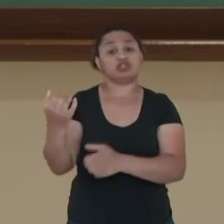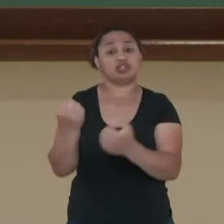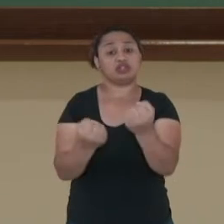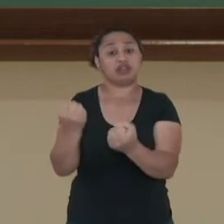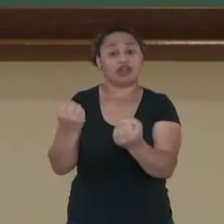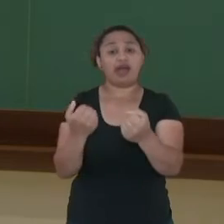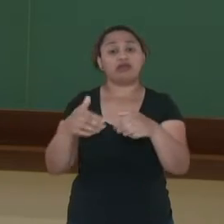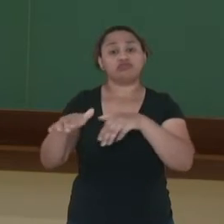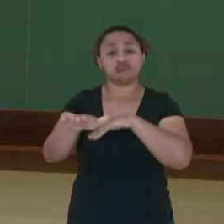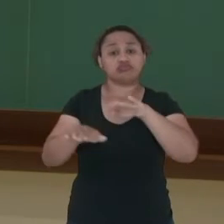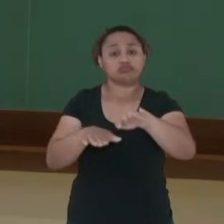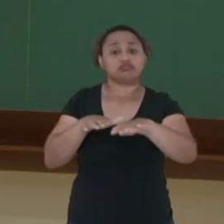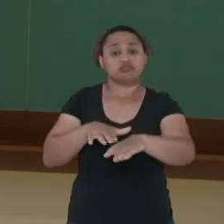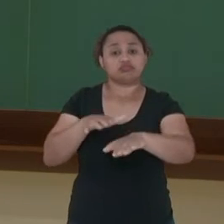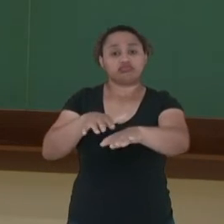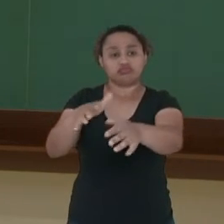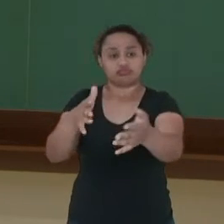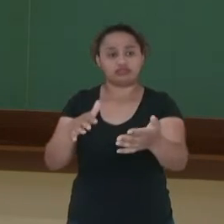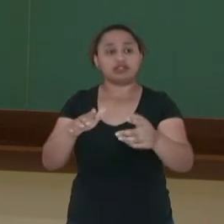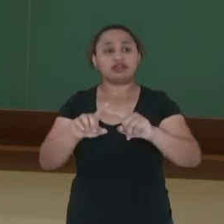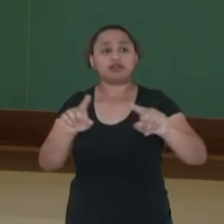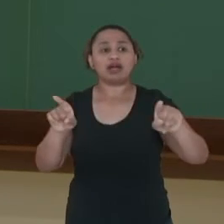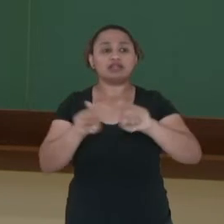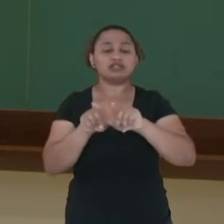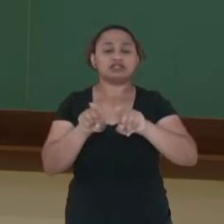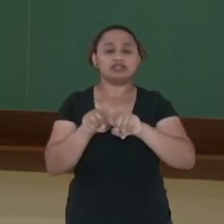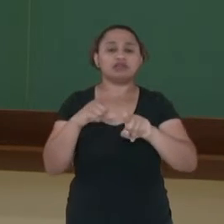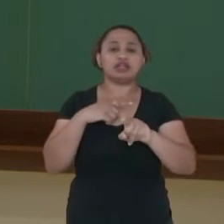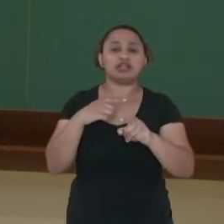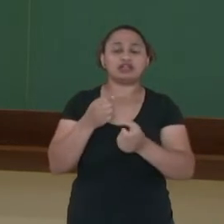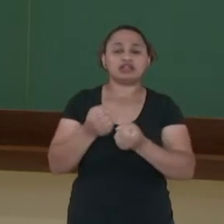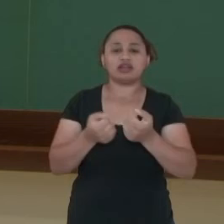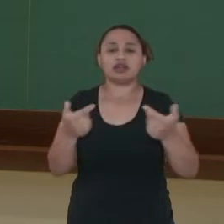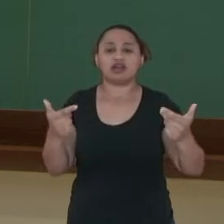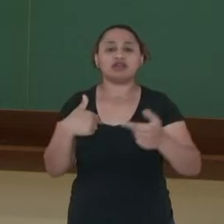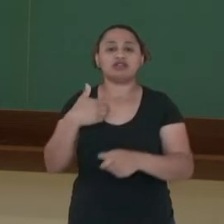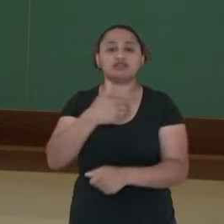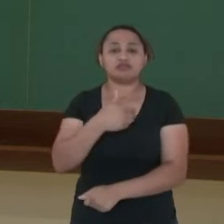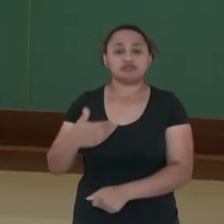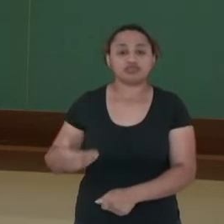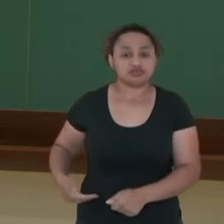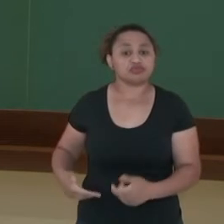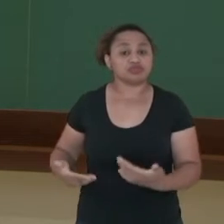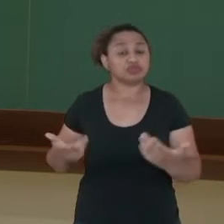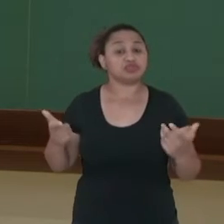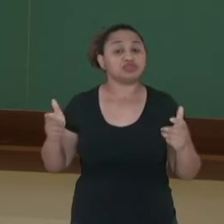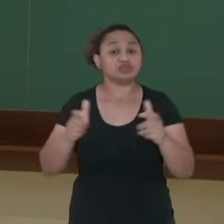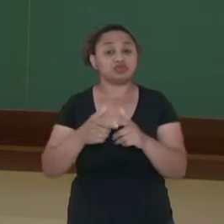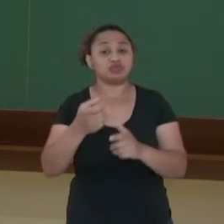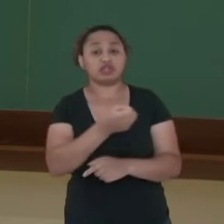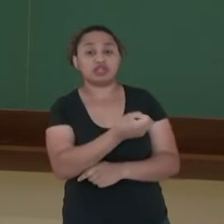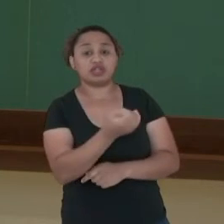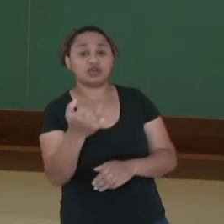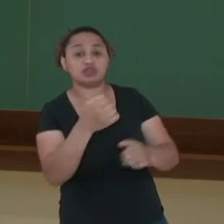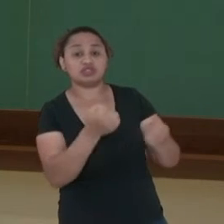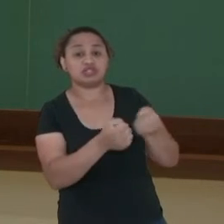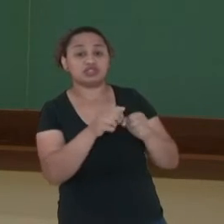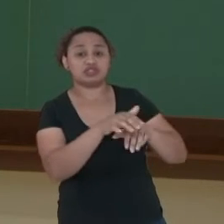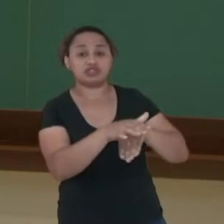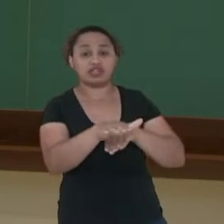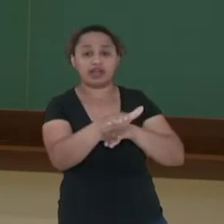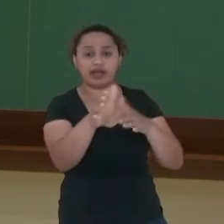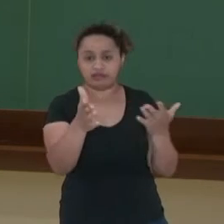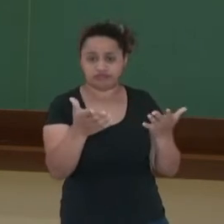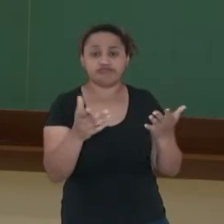gente, tente utilizar o transporte público, que diminui o número de automóveis